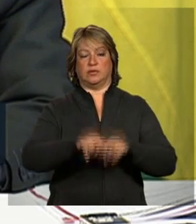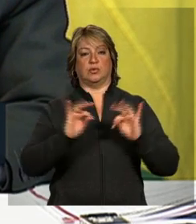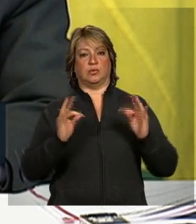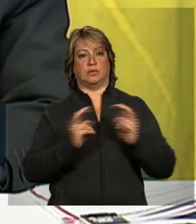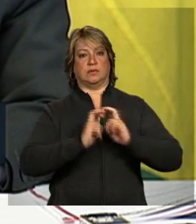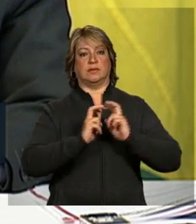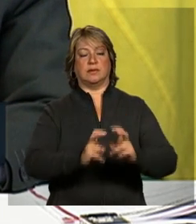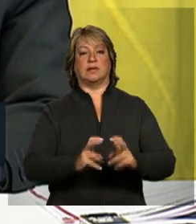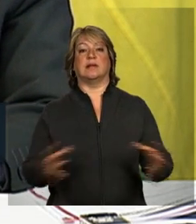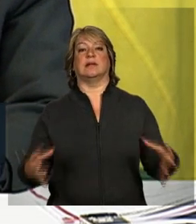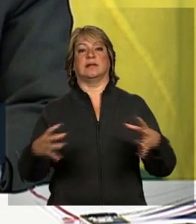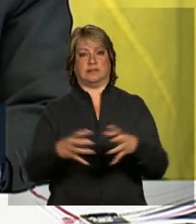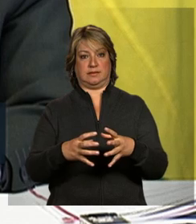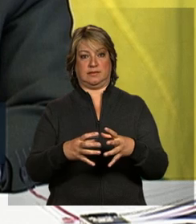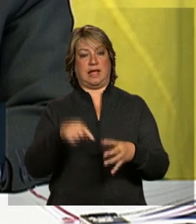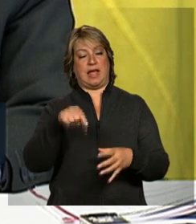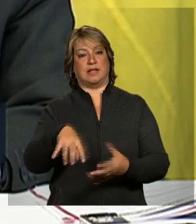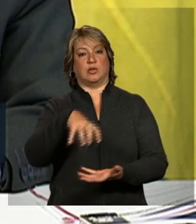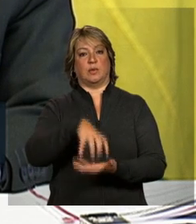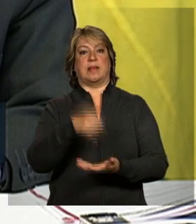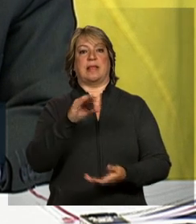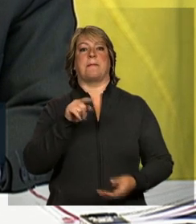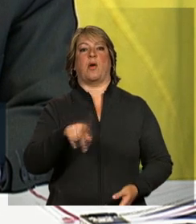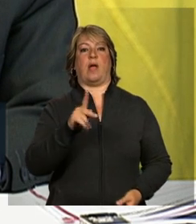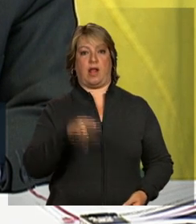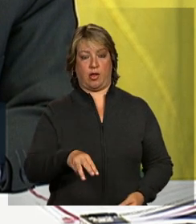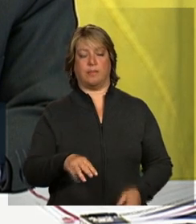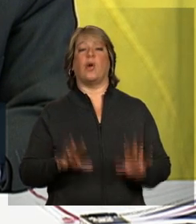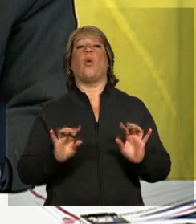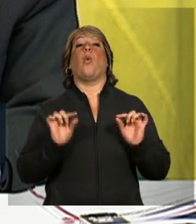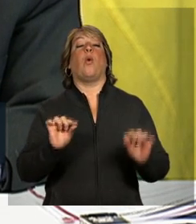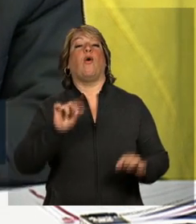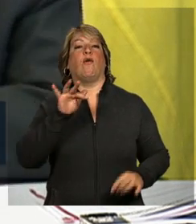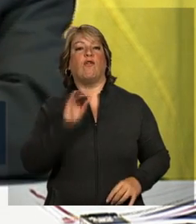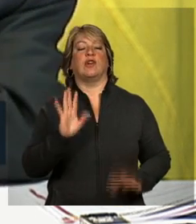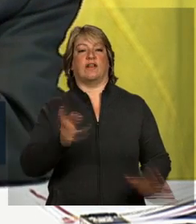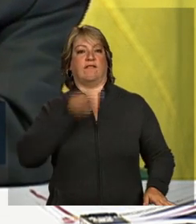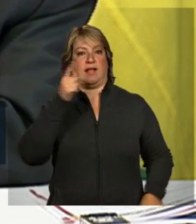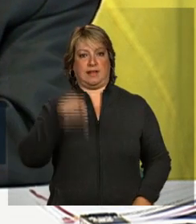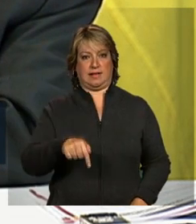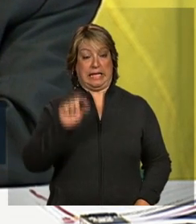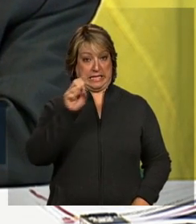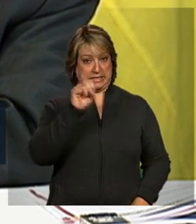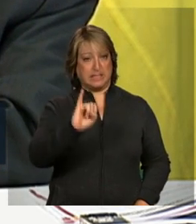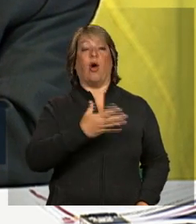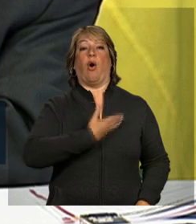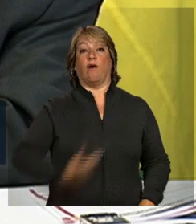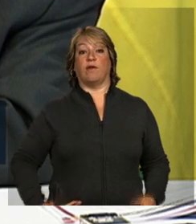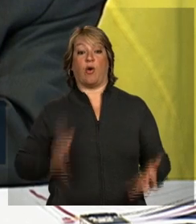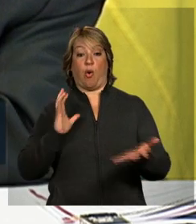que integram esse conjunto de 10.000 Km e o que é que foi dito aqui se o governo